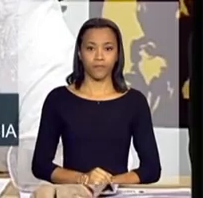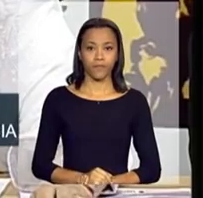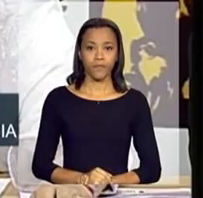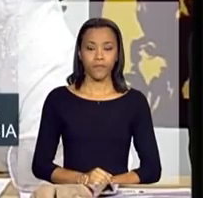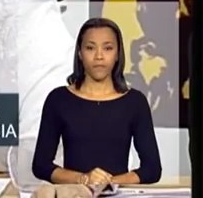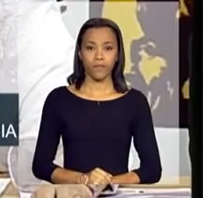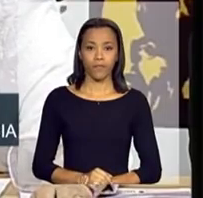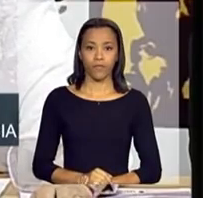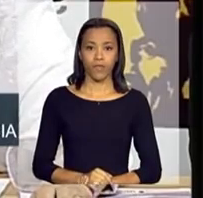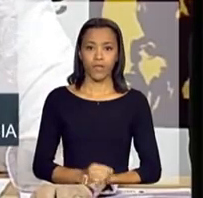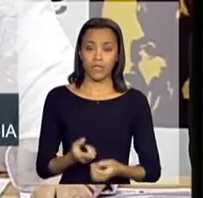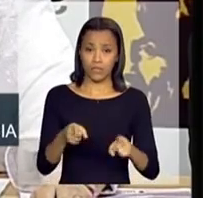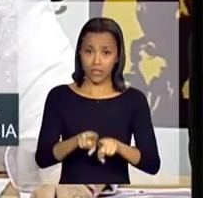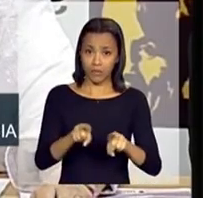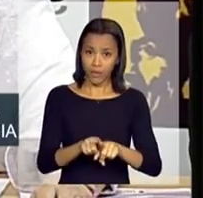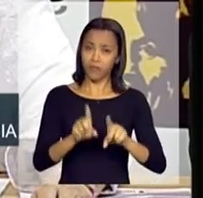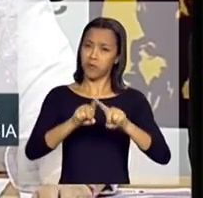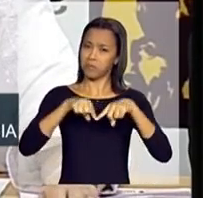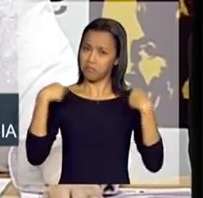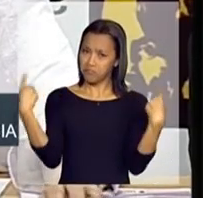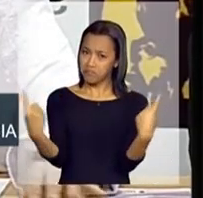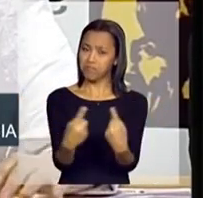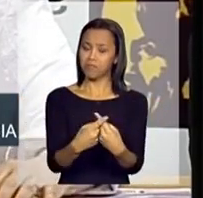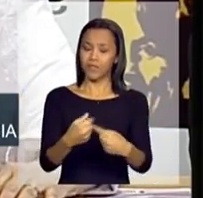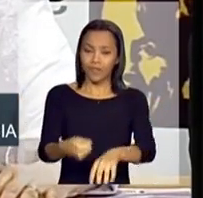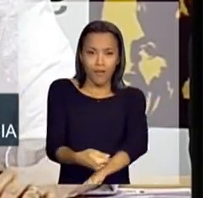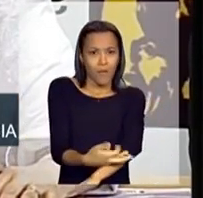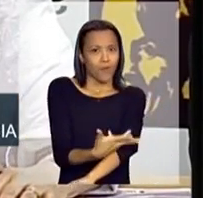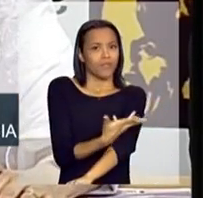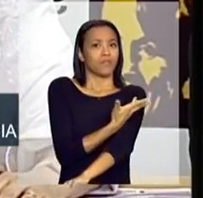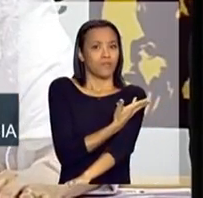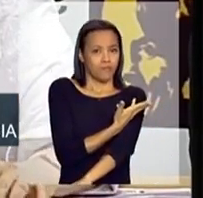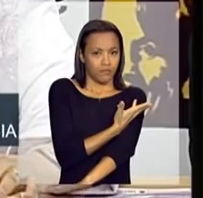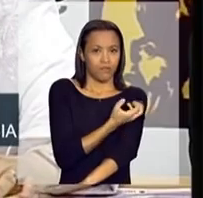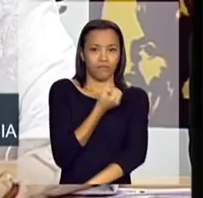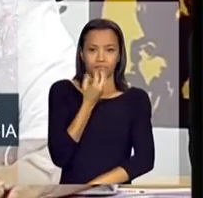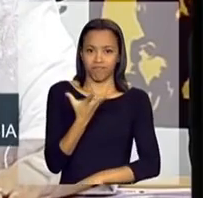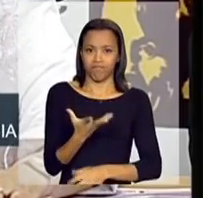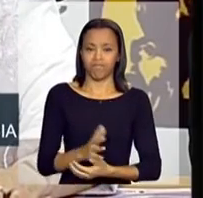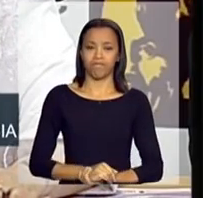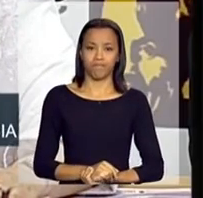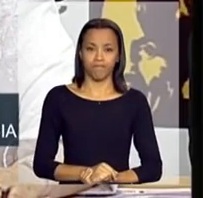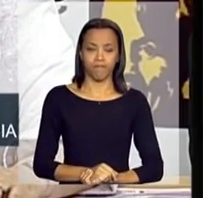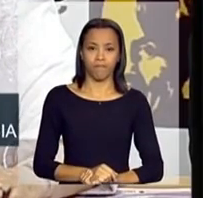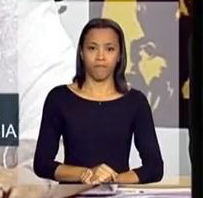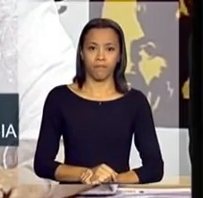Uma cerimônia bastante emocionada, bastante emocionante, e